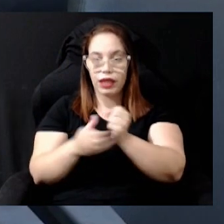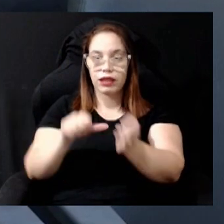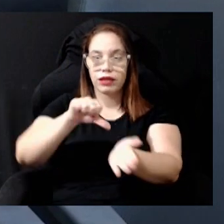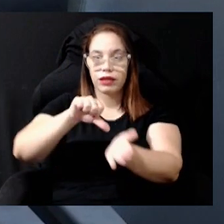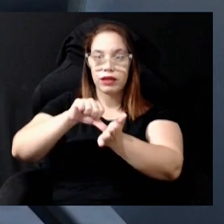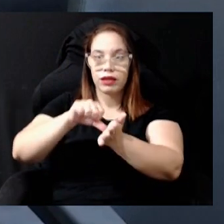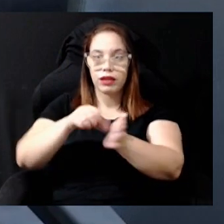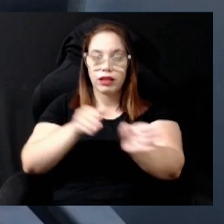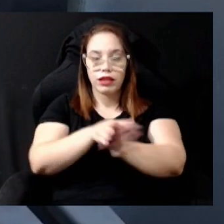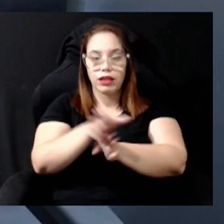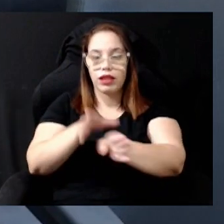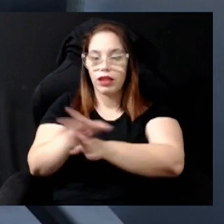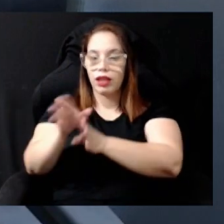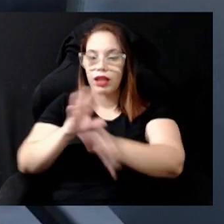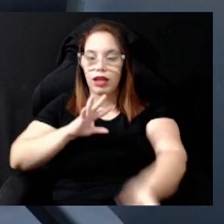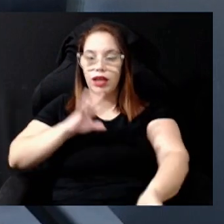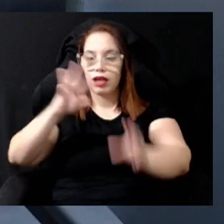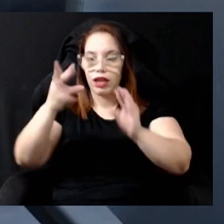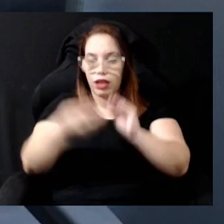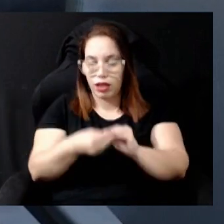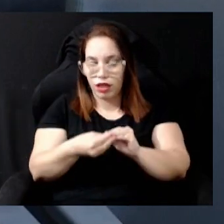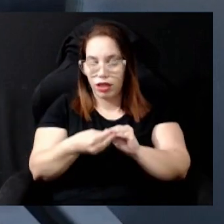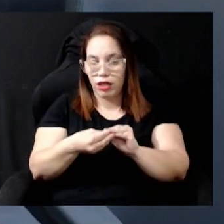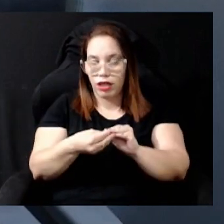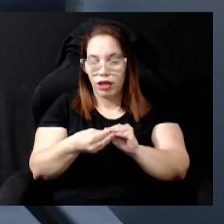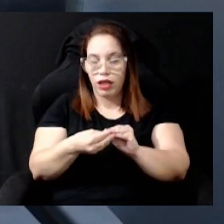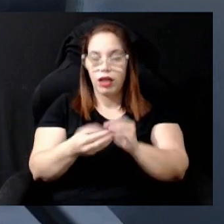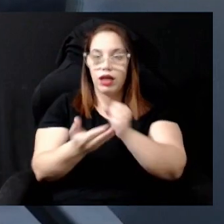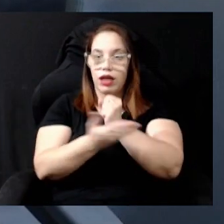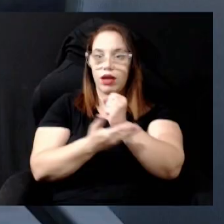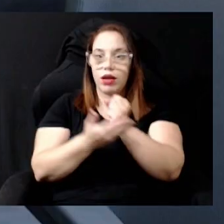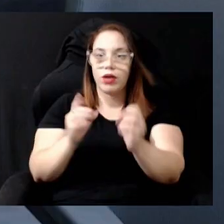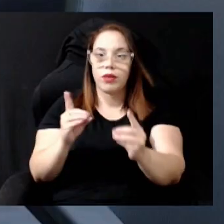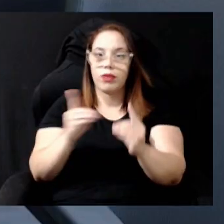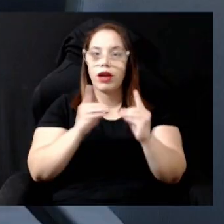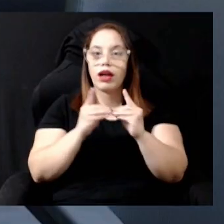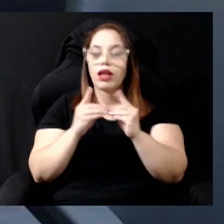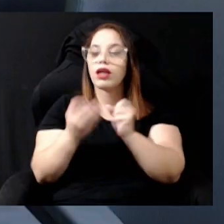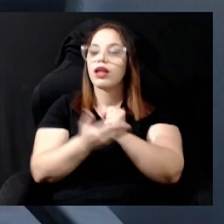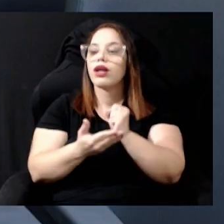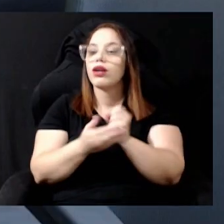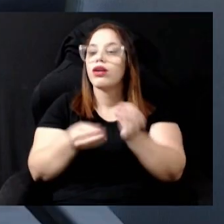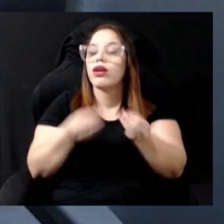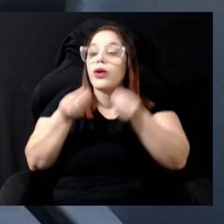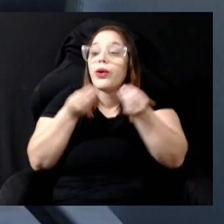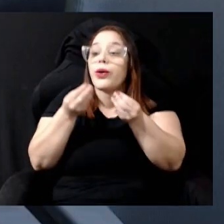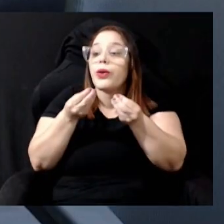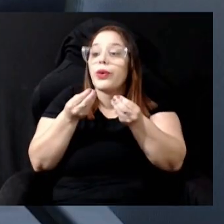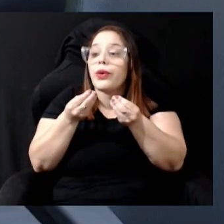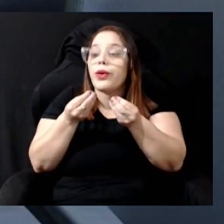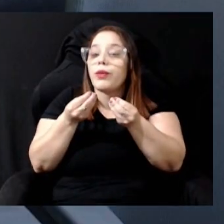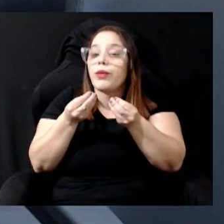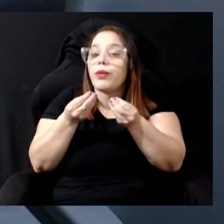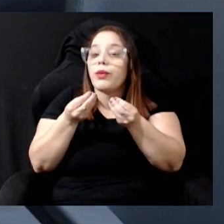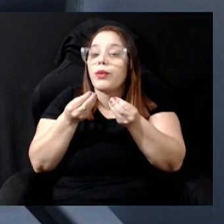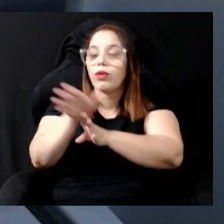emendas para atenção básica, né? Como é que o senhor destinou essas emendas? Como é que elas